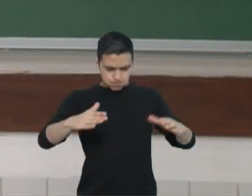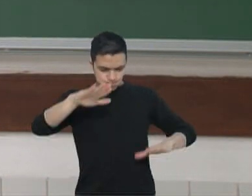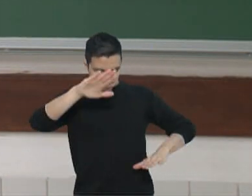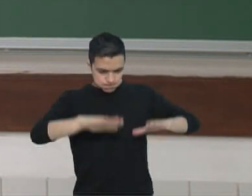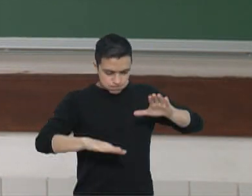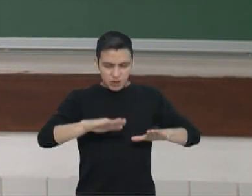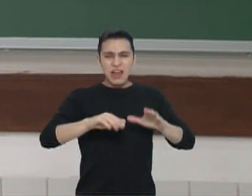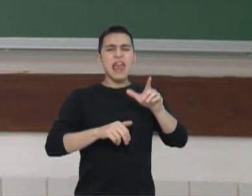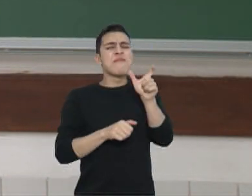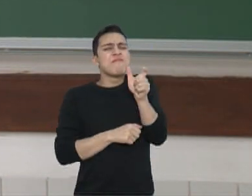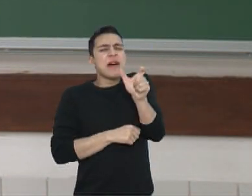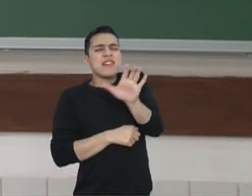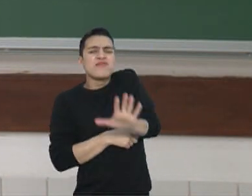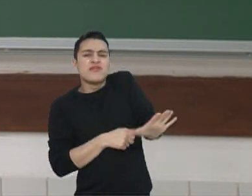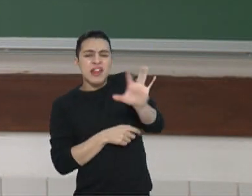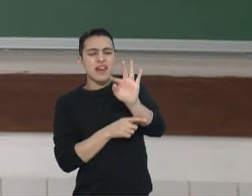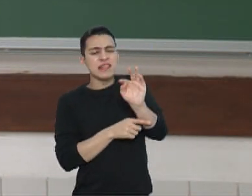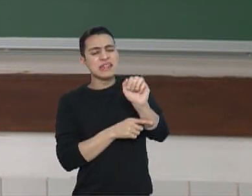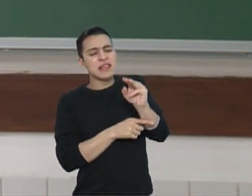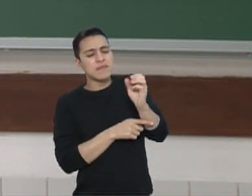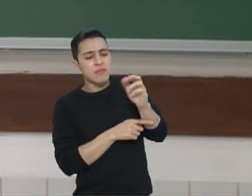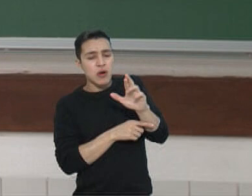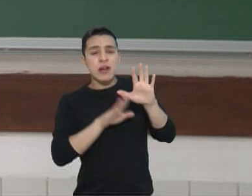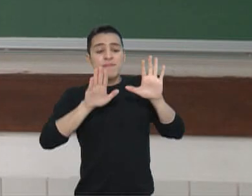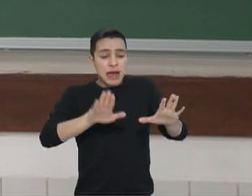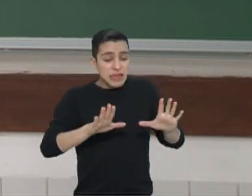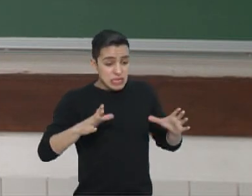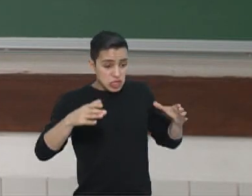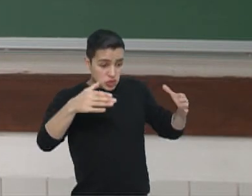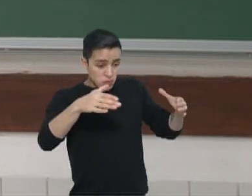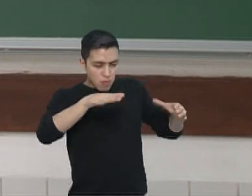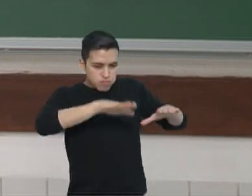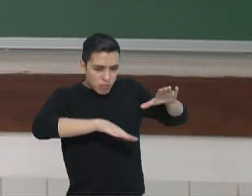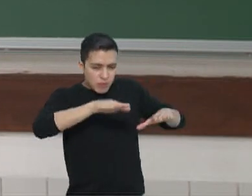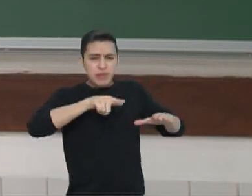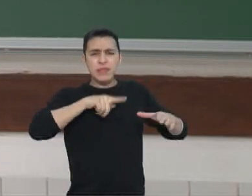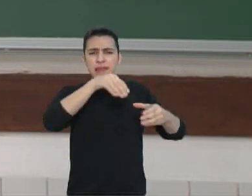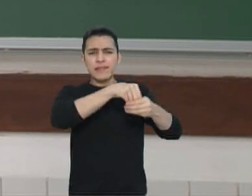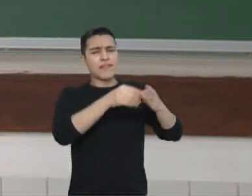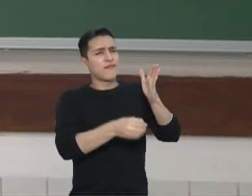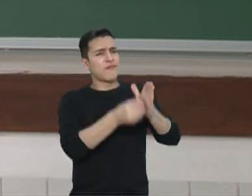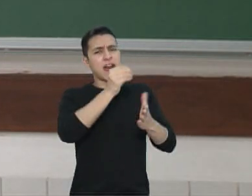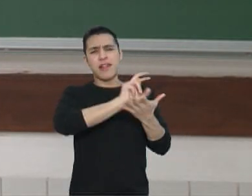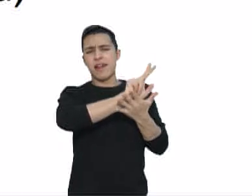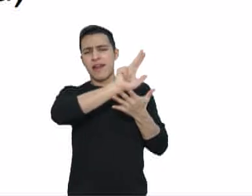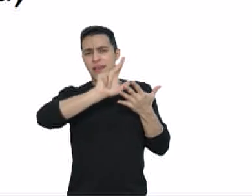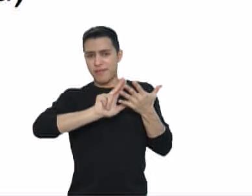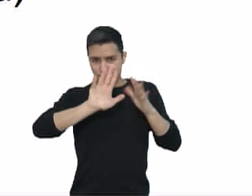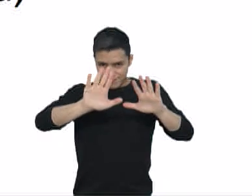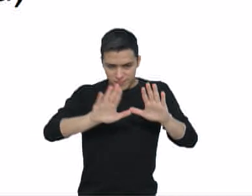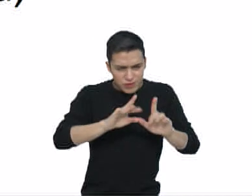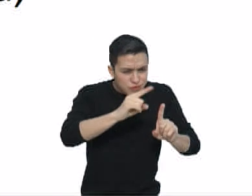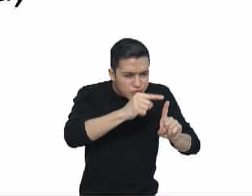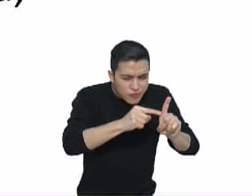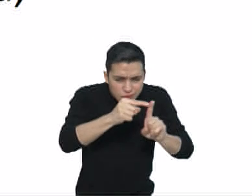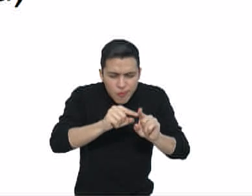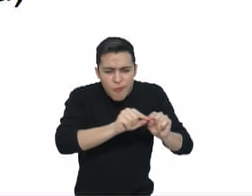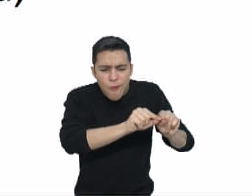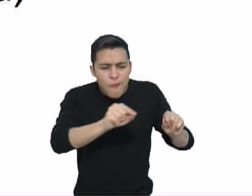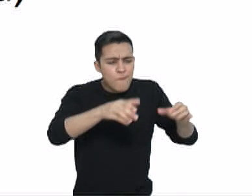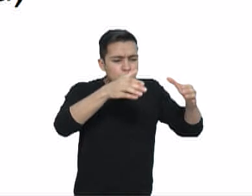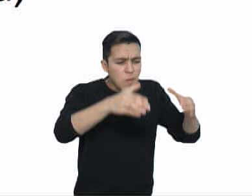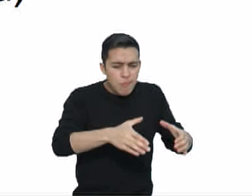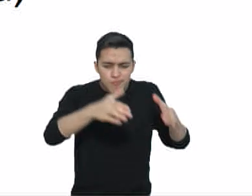verdade, é um termo geral e aí vão ter variações de instrumentos dentro desse termo geral. Cada tipo de tambor possui